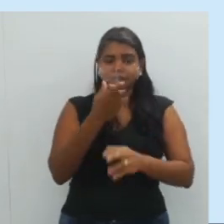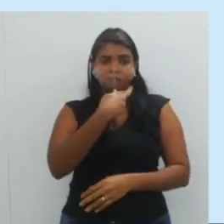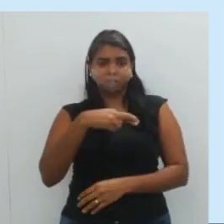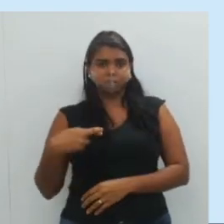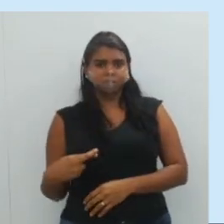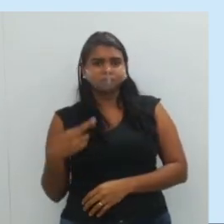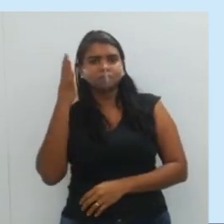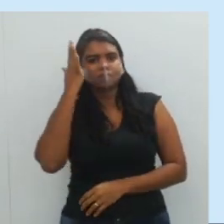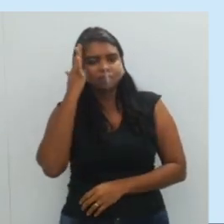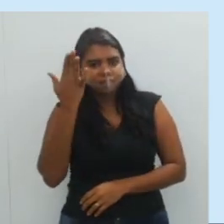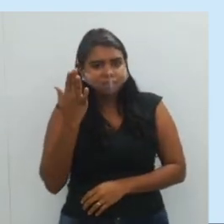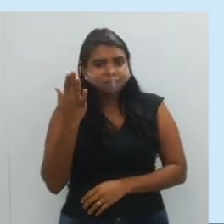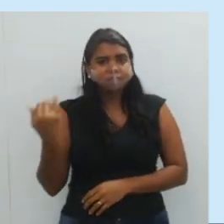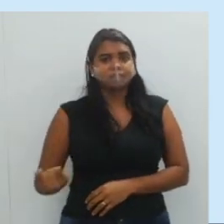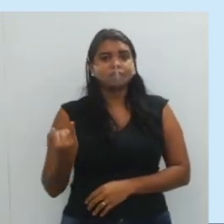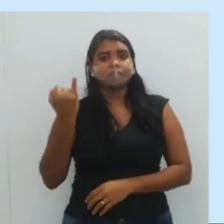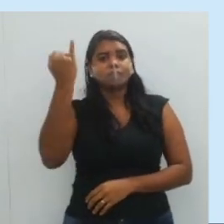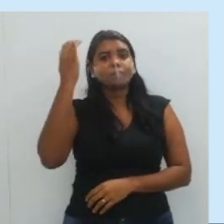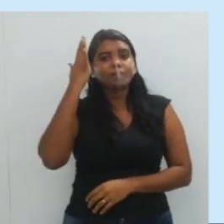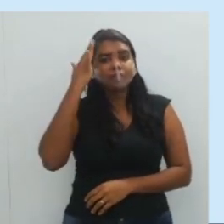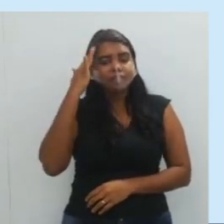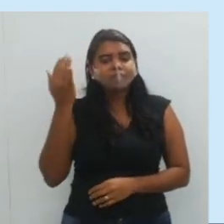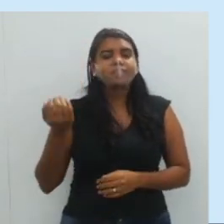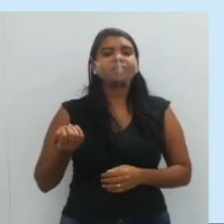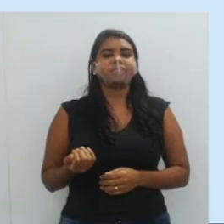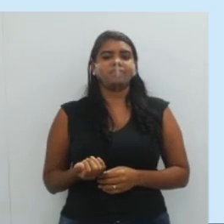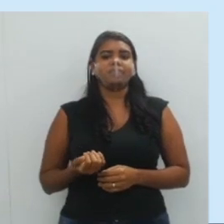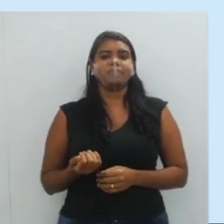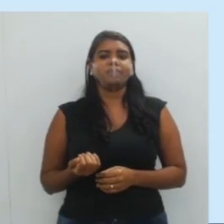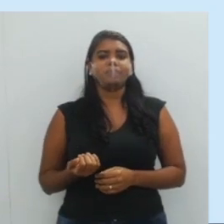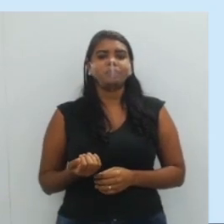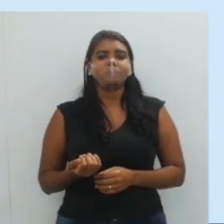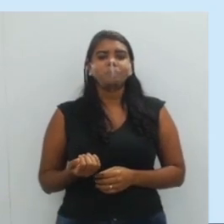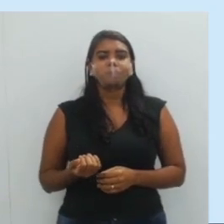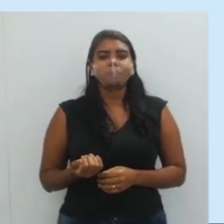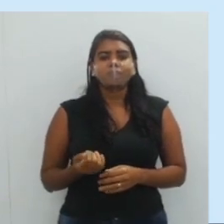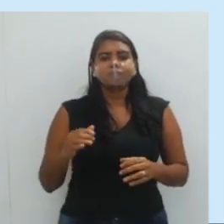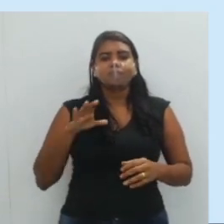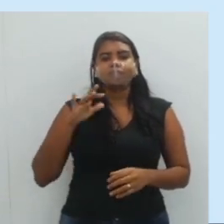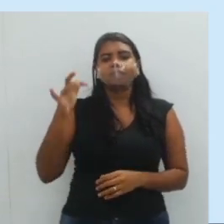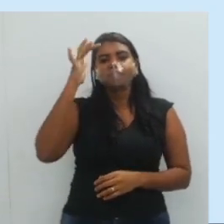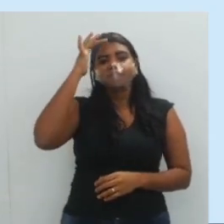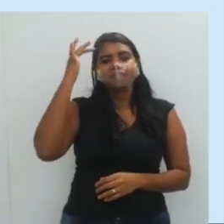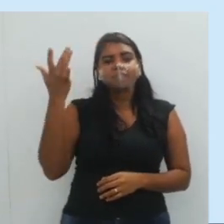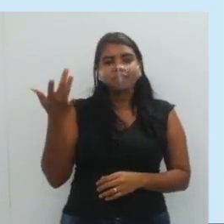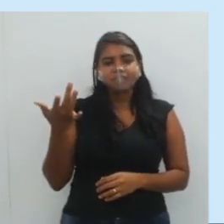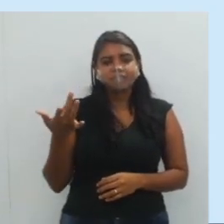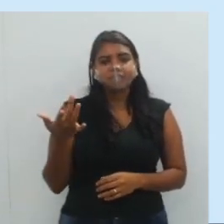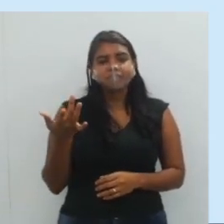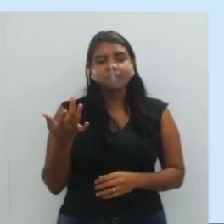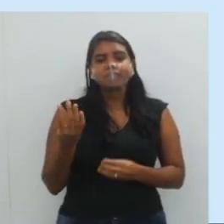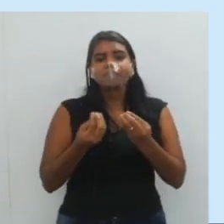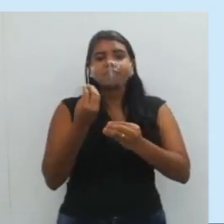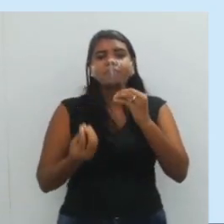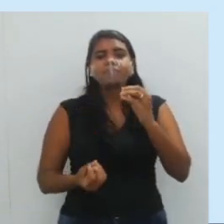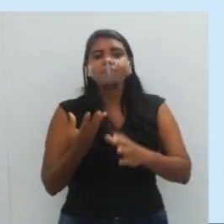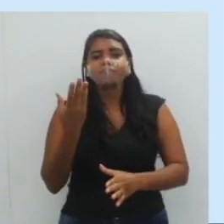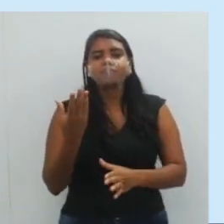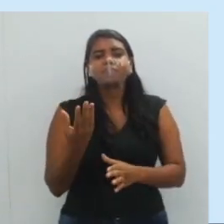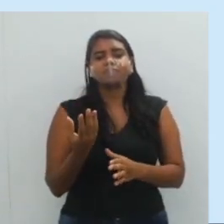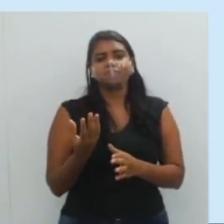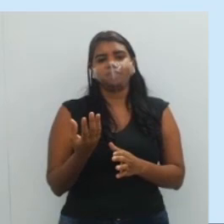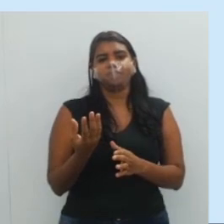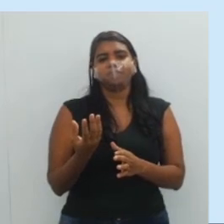religioso. É importante salientar, voltar àquela questão etimológica, ou seja, da origem, quando eu falei a vocês,